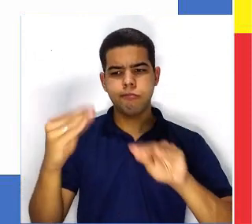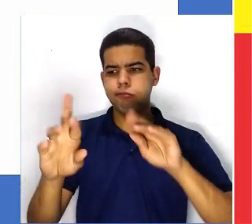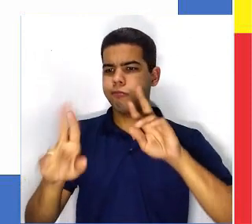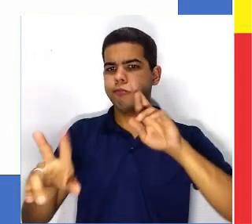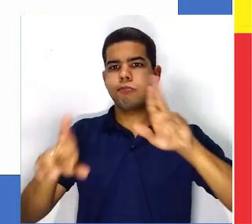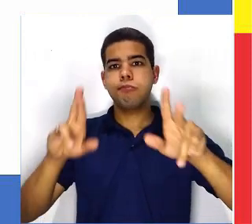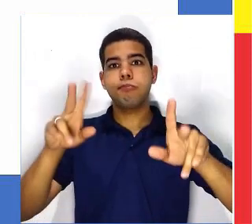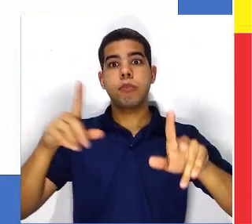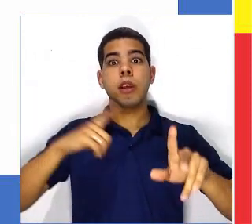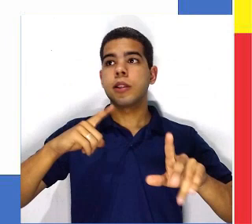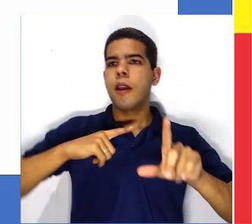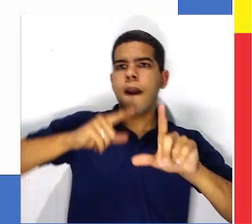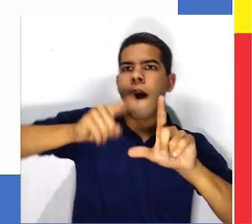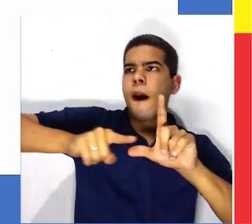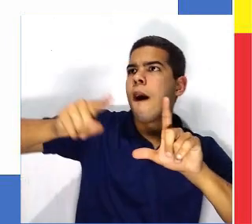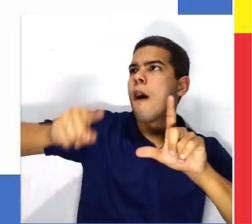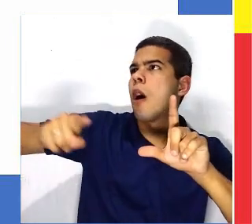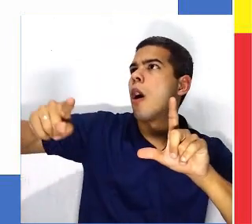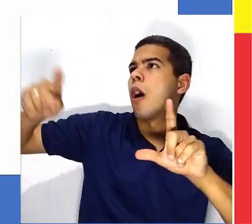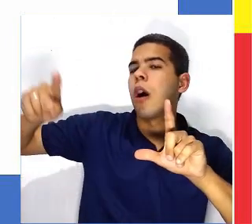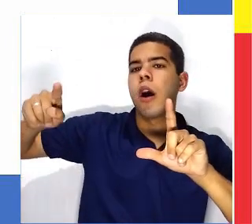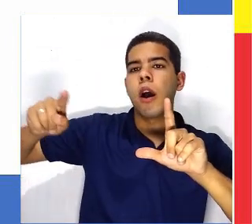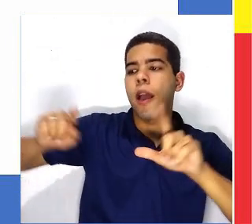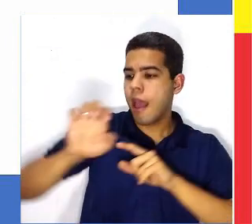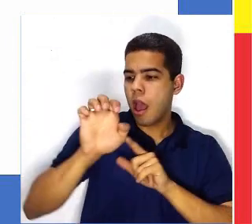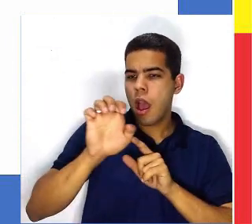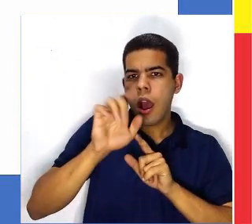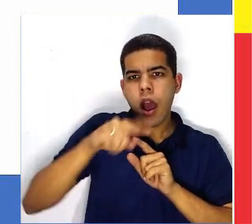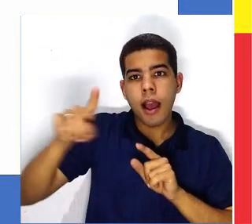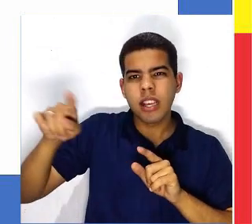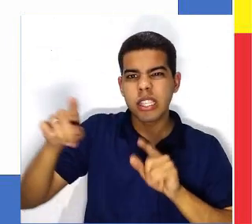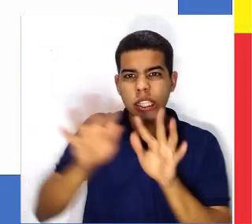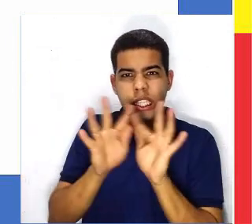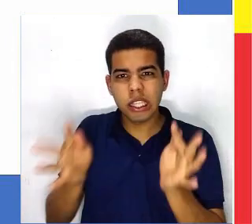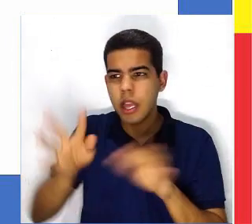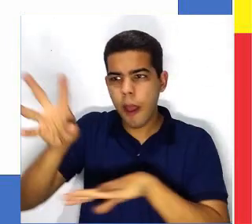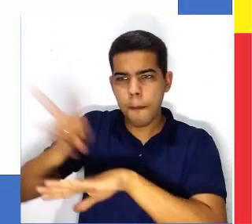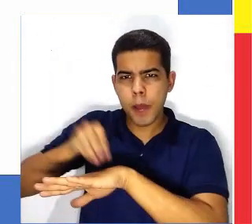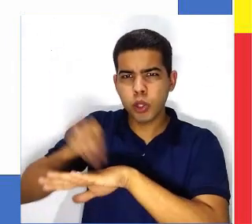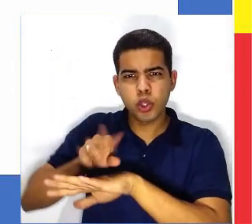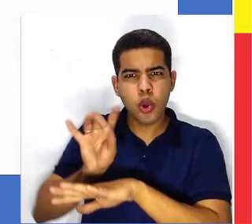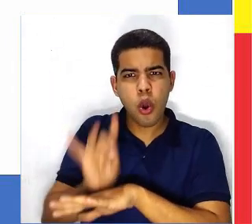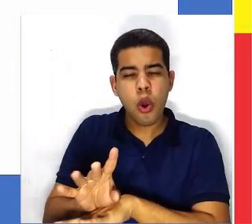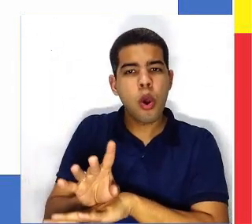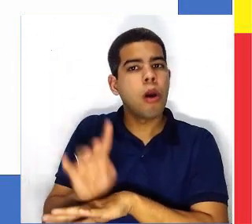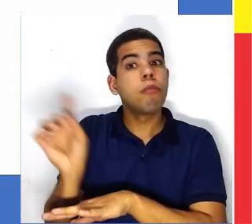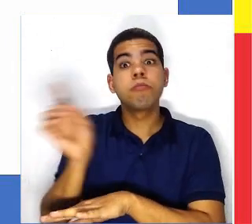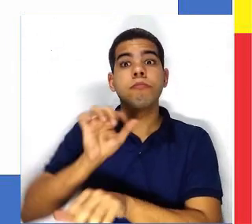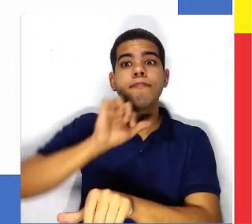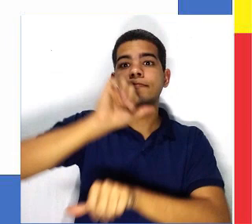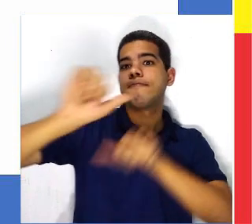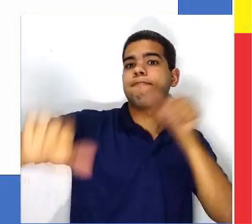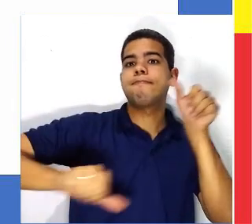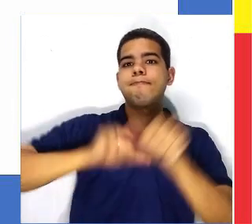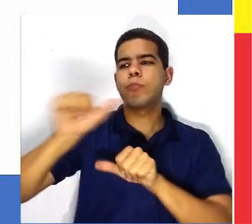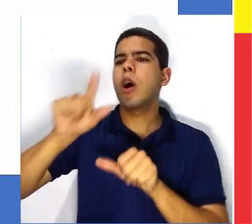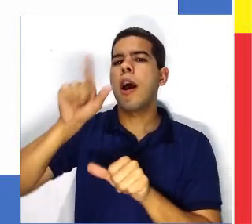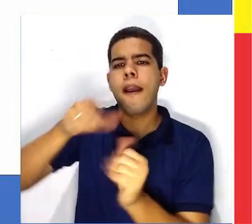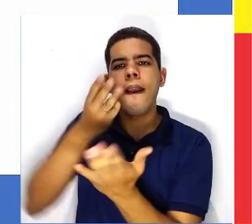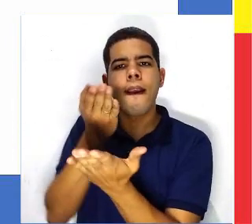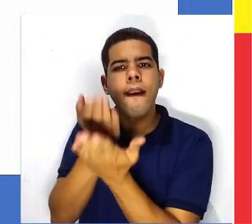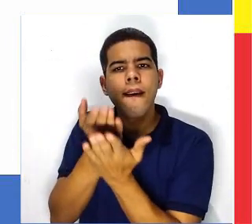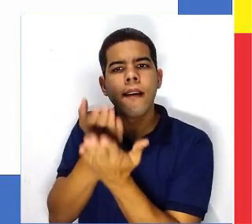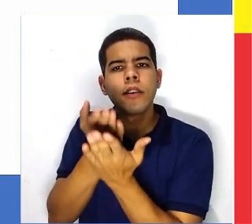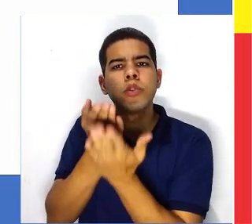as representações gráficas. A estatística deixou de ser simples catalogação de dados numéricos para se tornar o